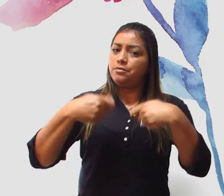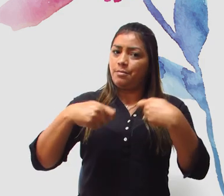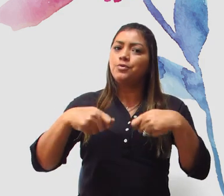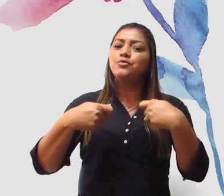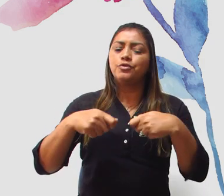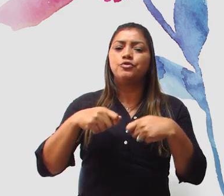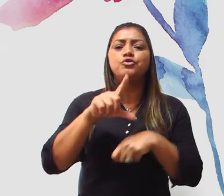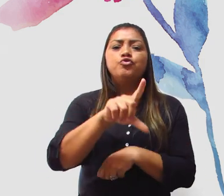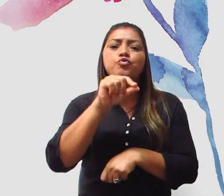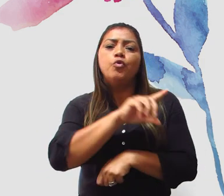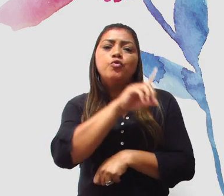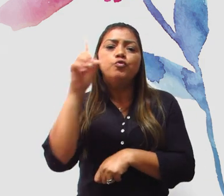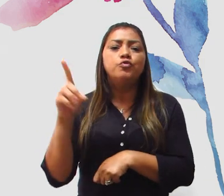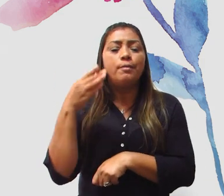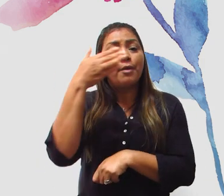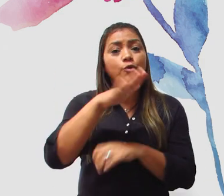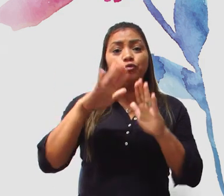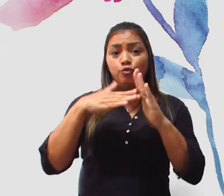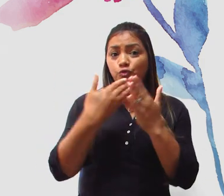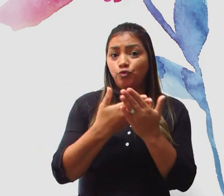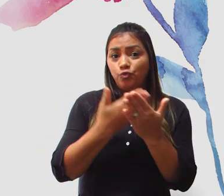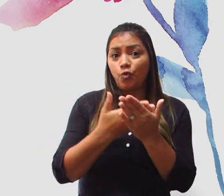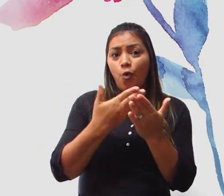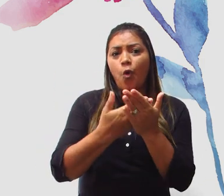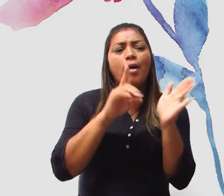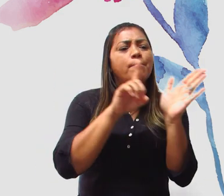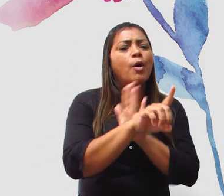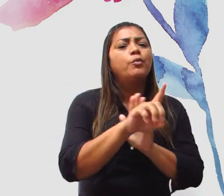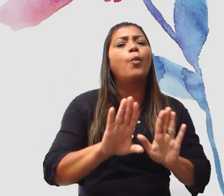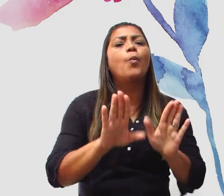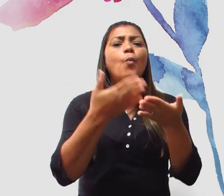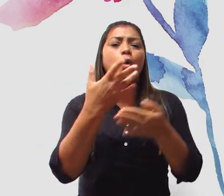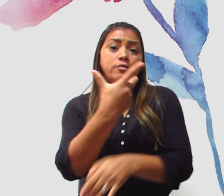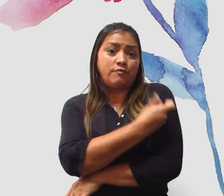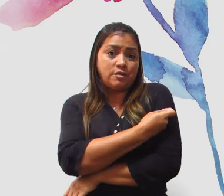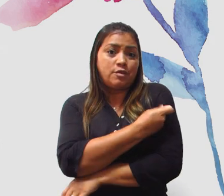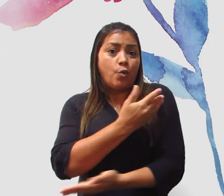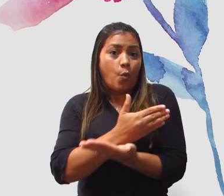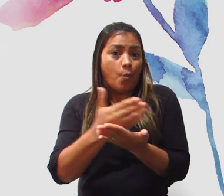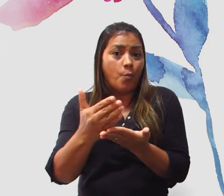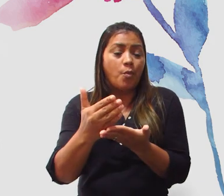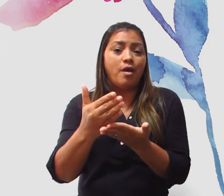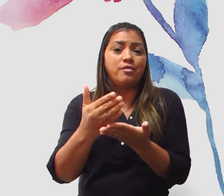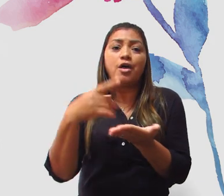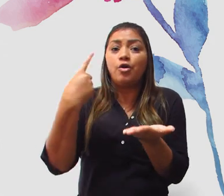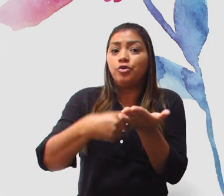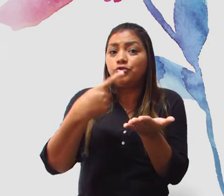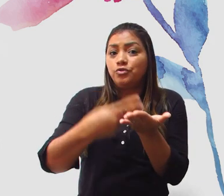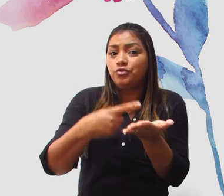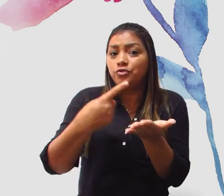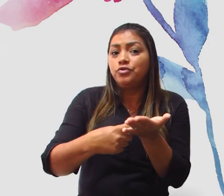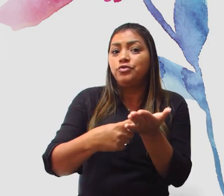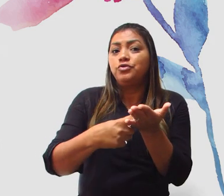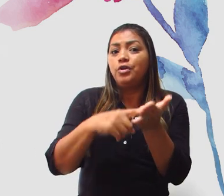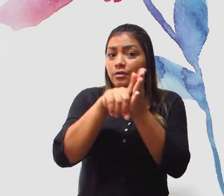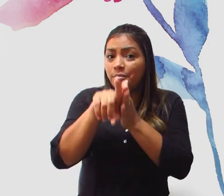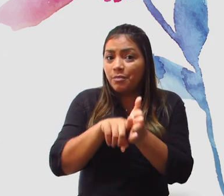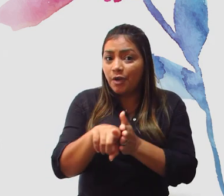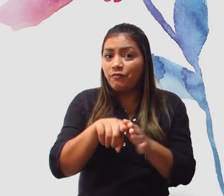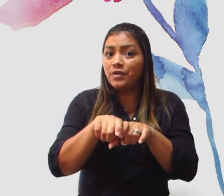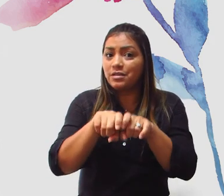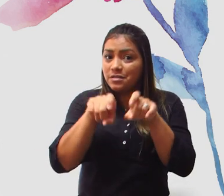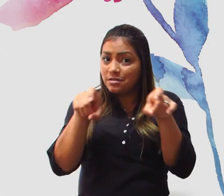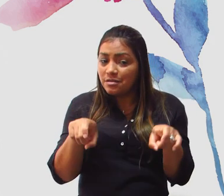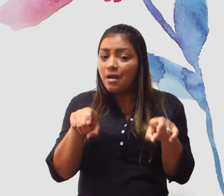se fizer necessário. Escolha um dia para ir à escola se informar quando a vacina vai ser aplicada. Agende sua prevenção no posto